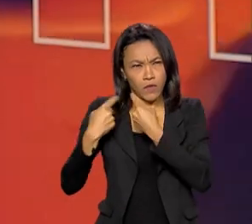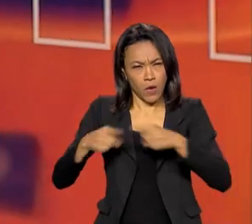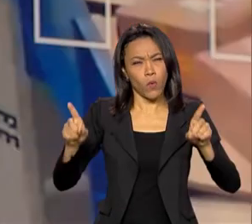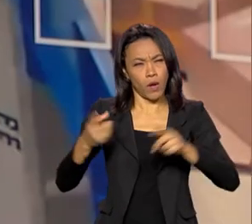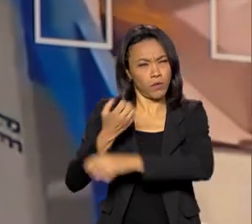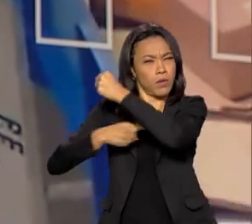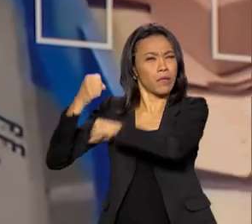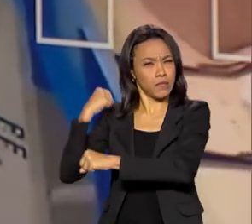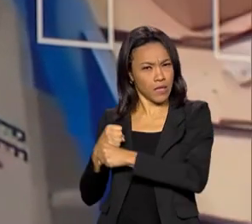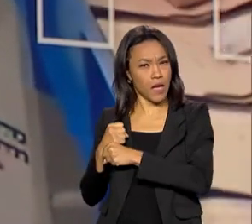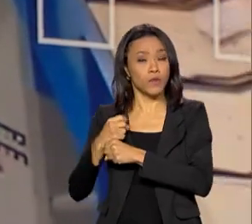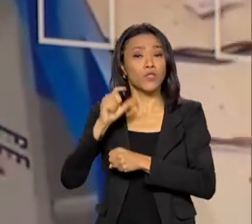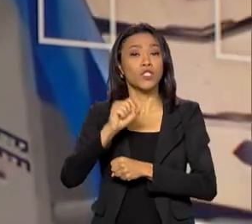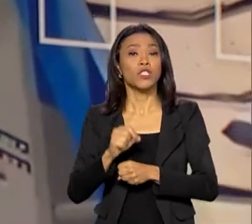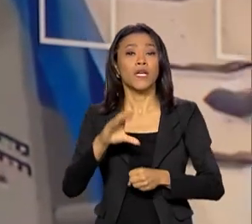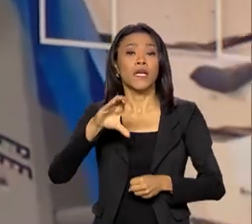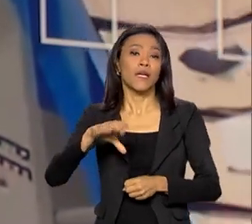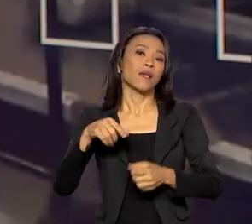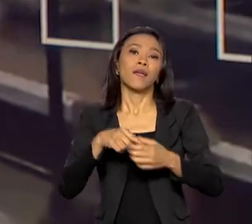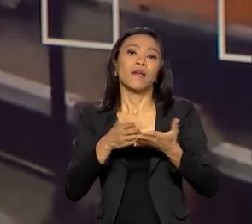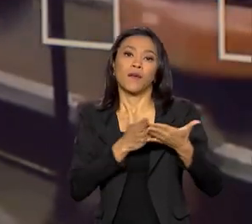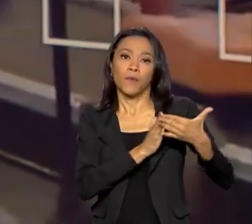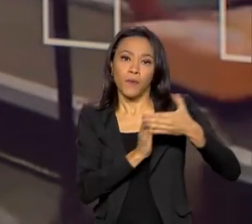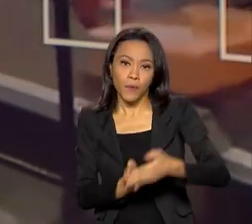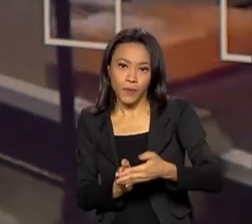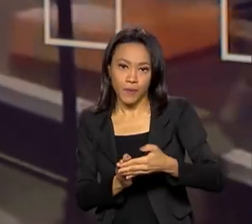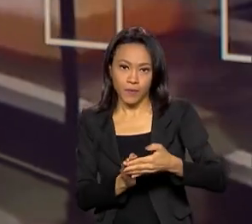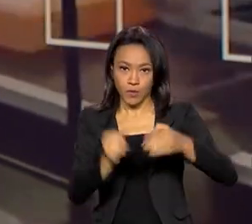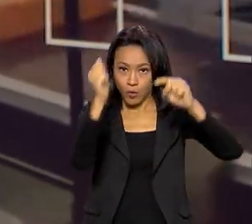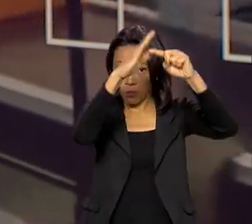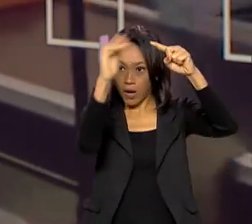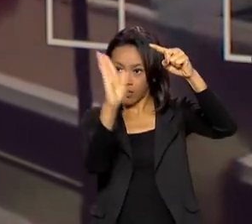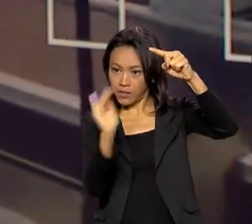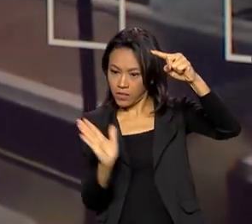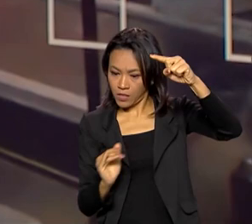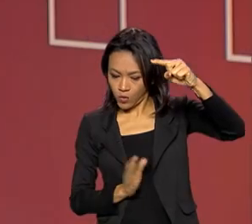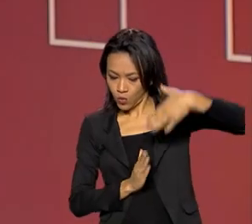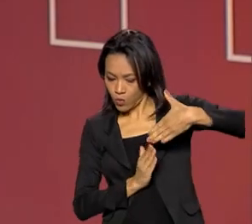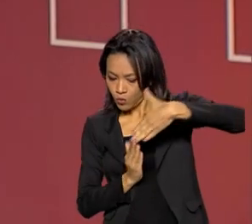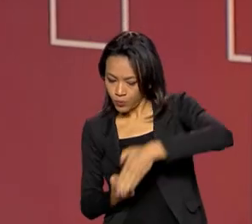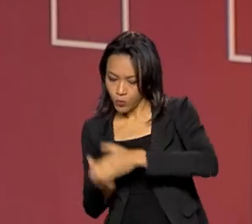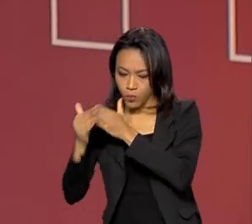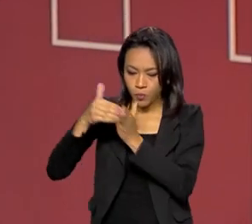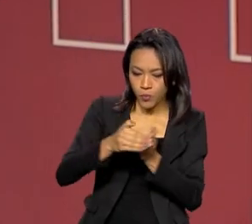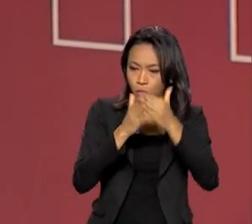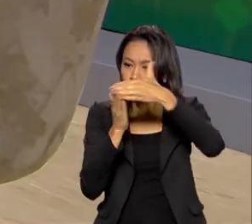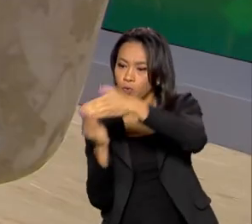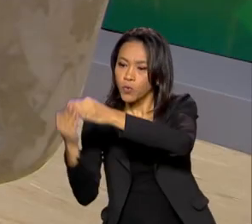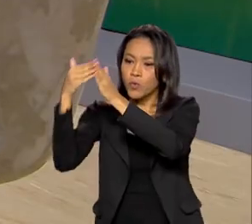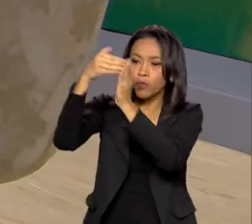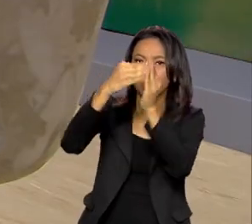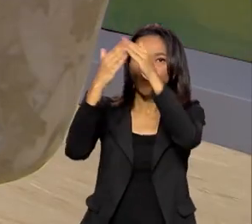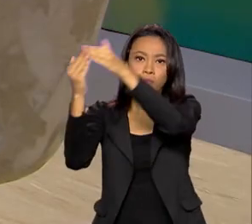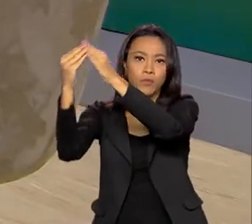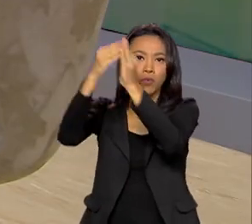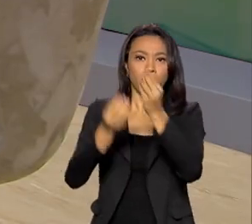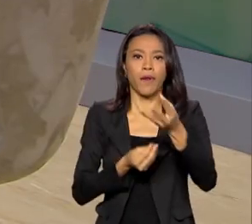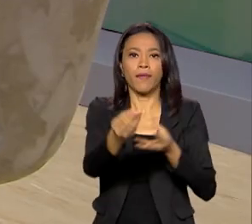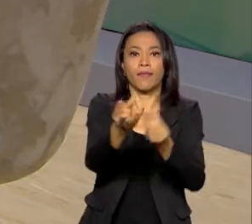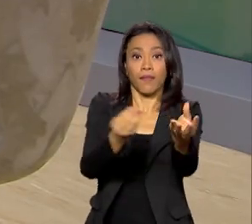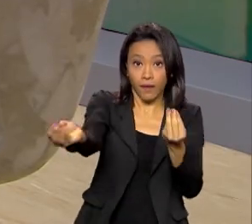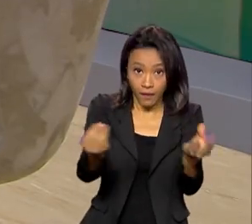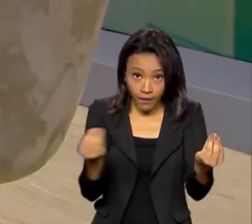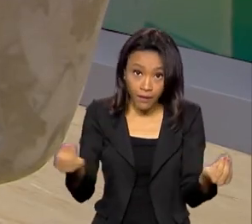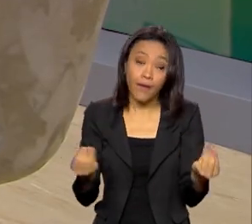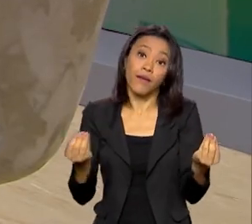que é o serviço de cabotagem marítima para transportar encomendas da região sudeste às regiões norte e